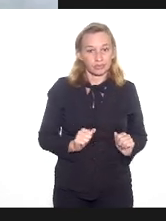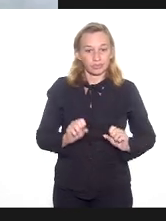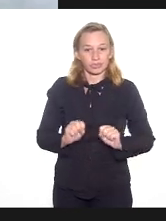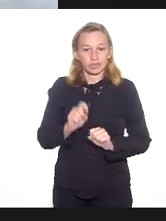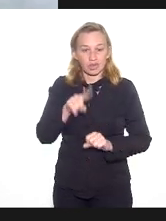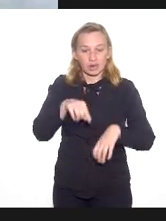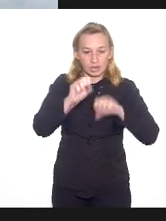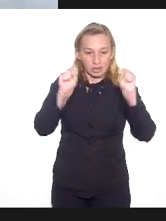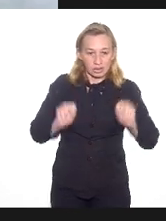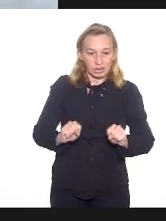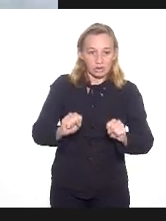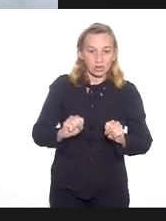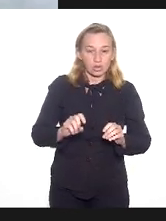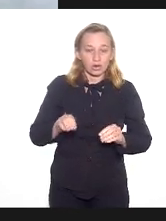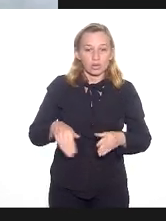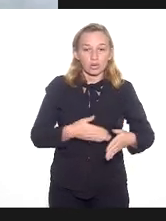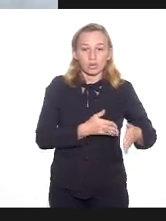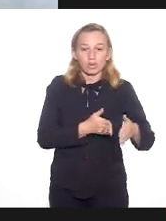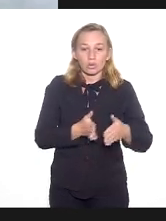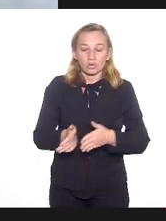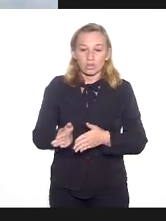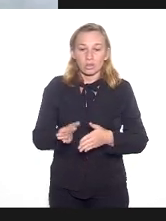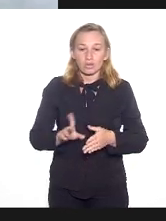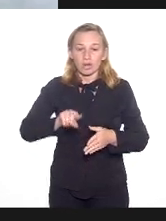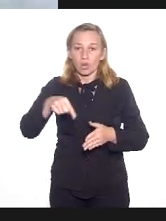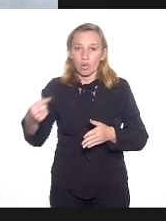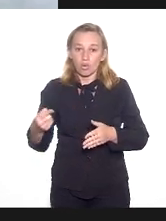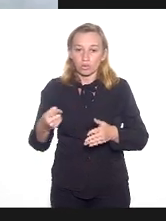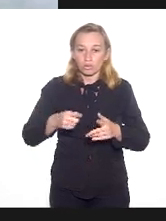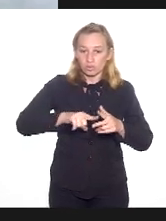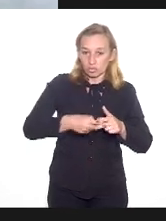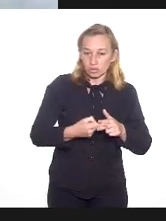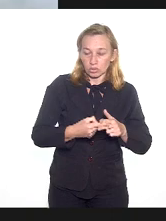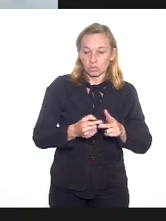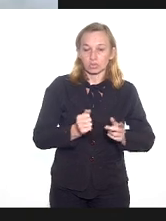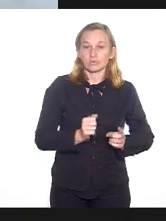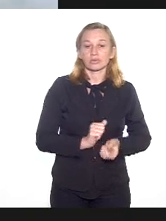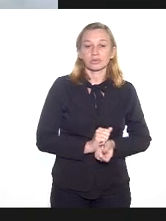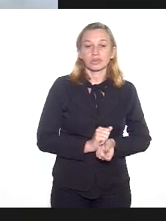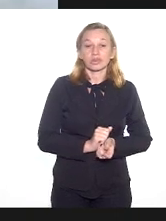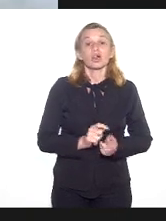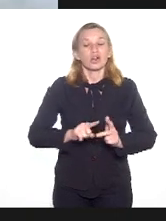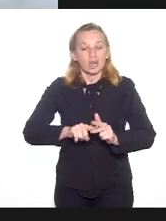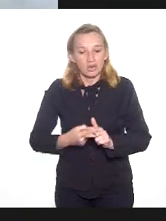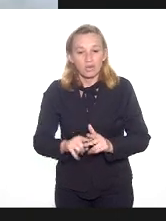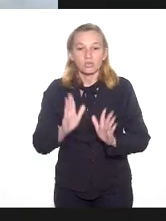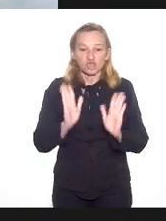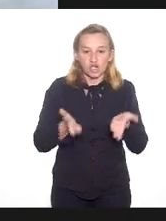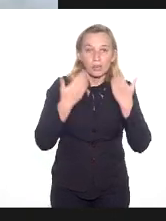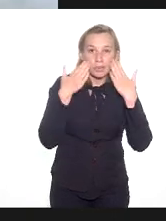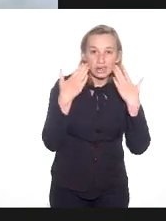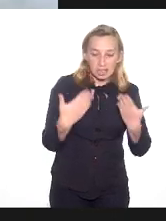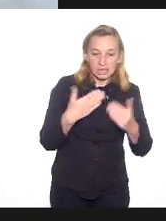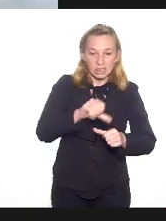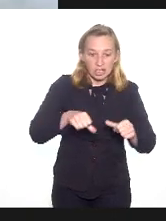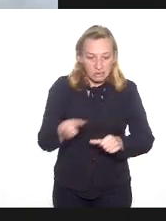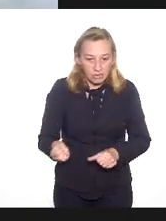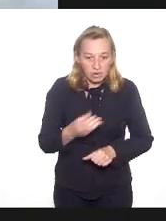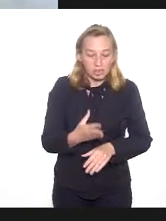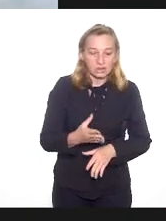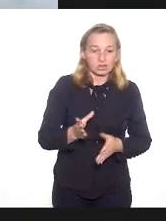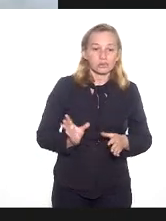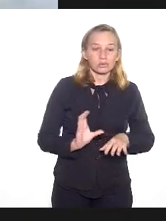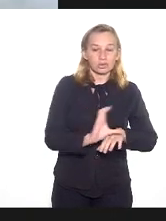conduzirá para outras futuras reformas previdenciárias, a despeito de reformas já apresentadas desde a Constituinte